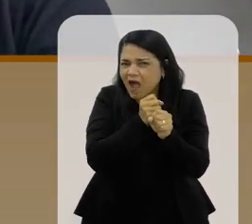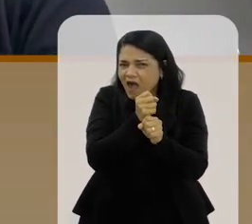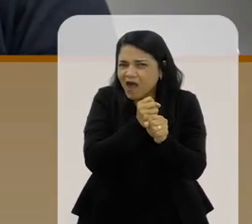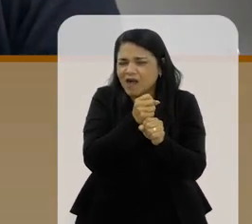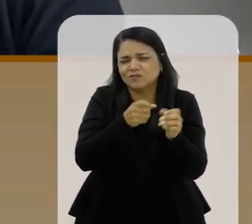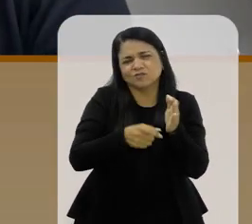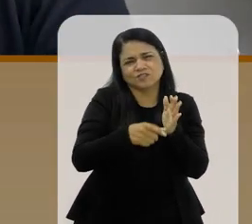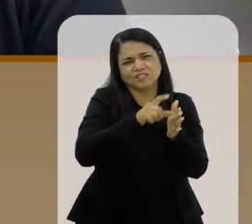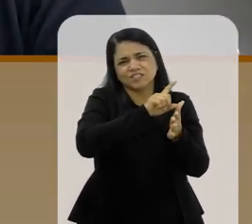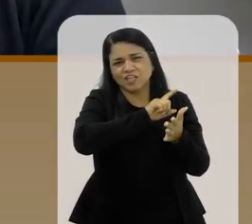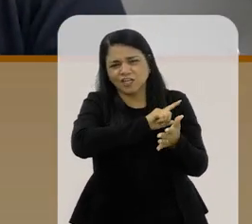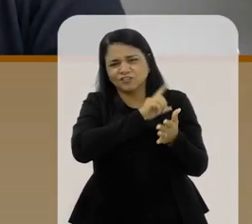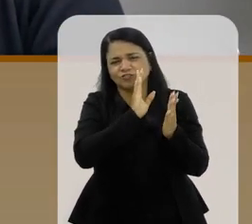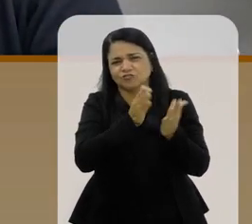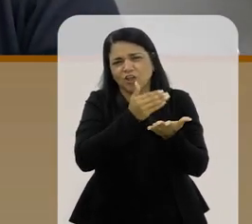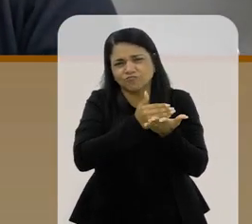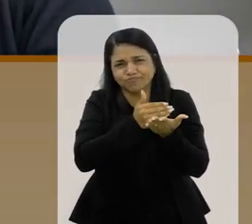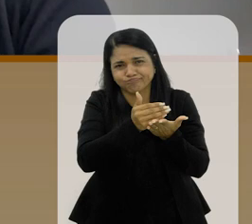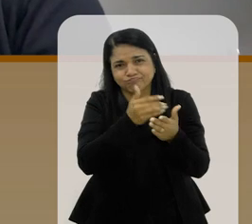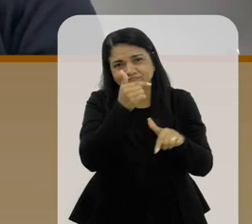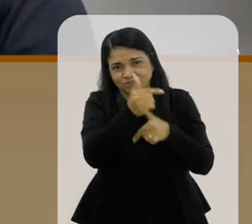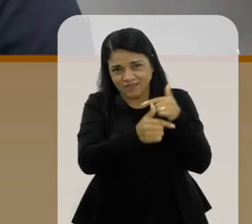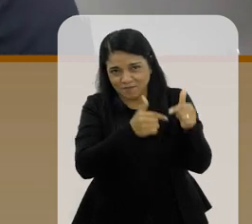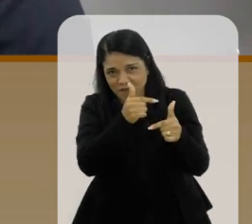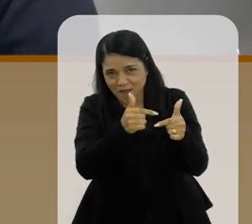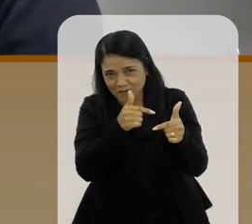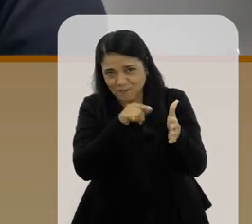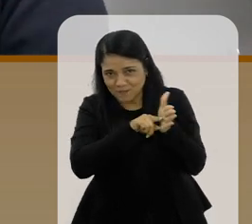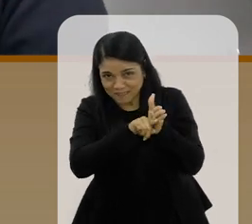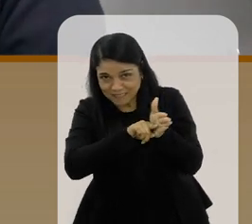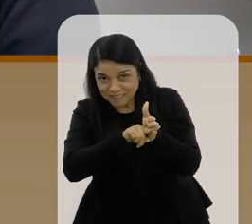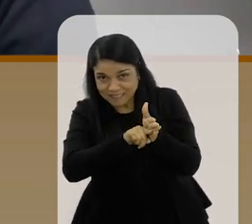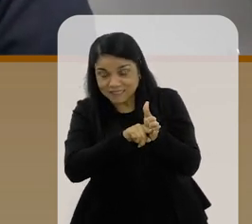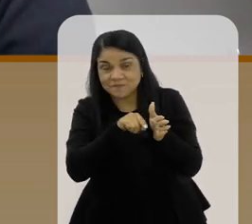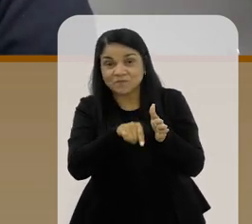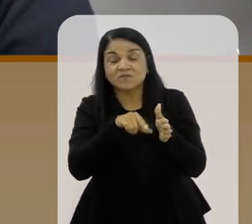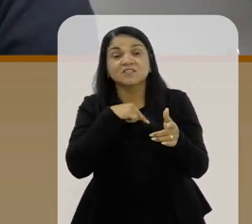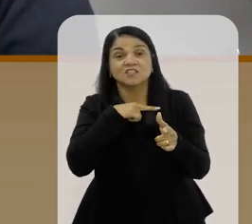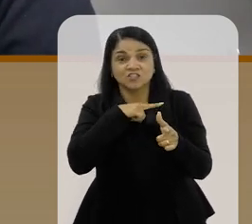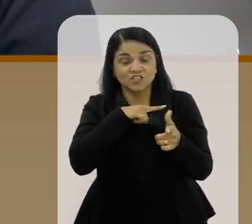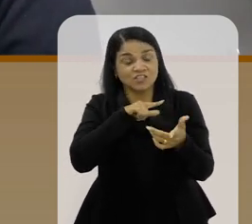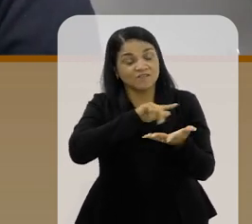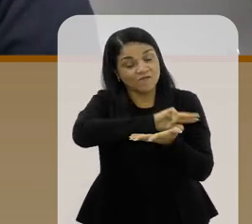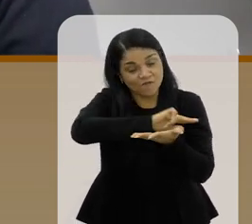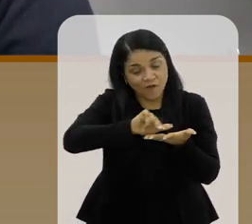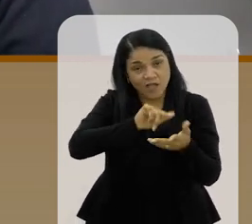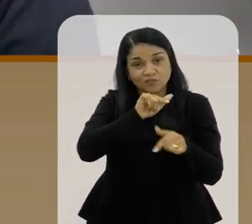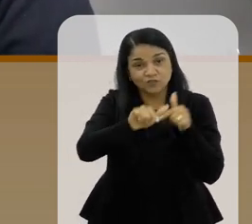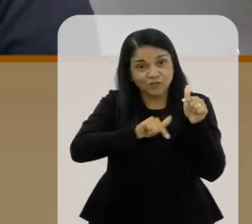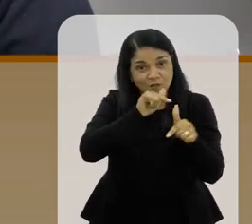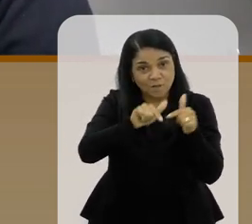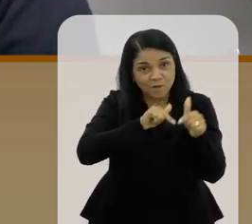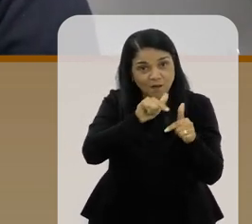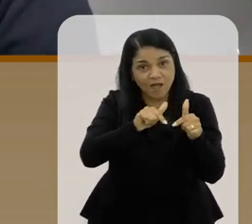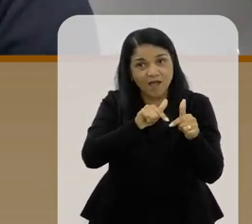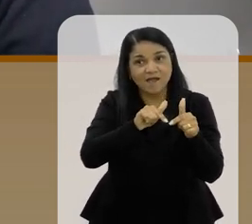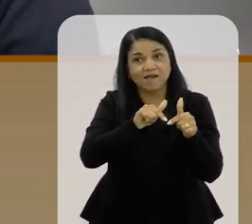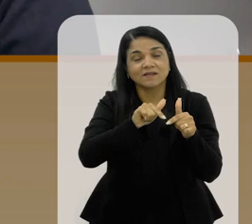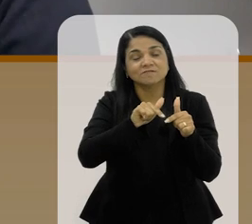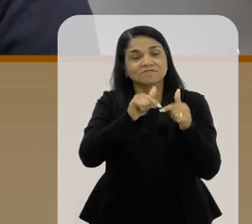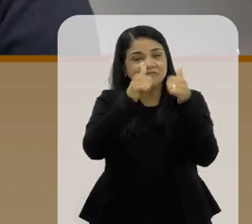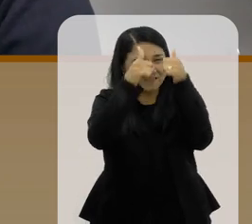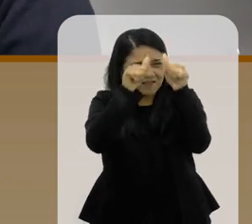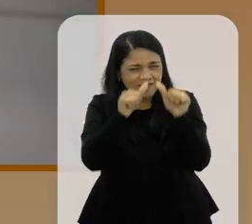eram de alguns anos anteriores, no máximo, que puderam ser consideradas. Eram os meus trabalhos essencialmente,